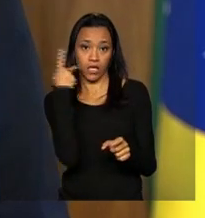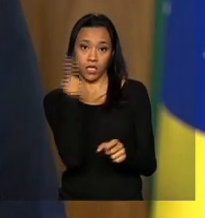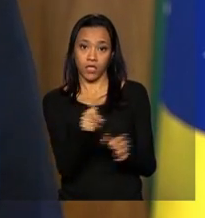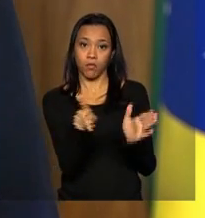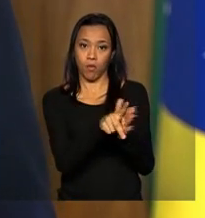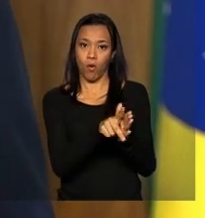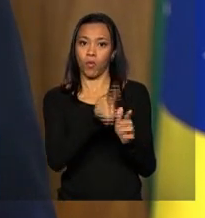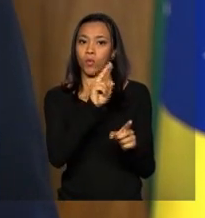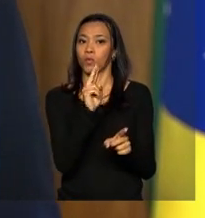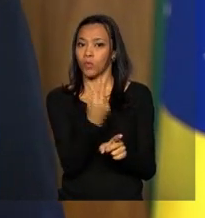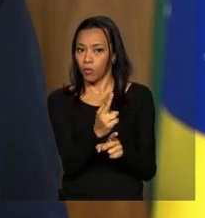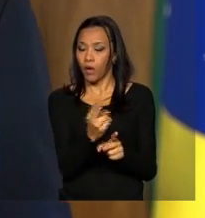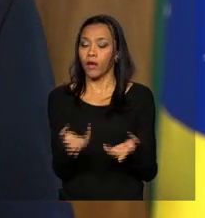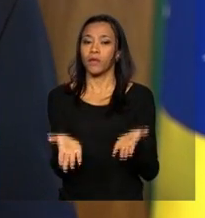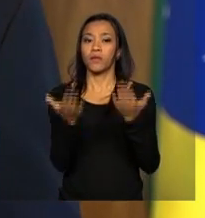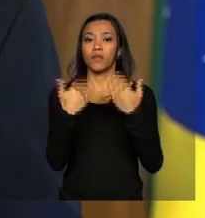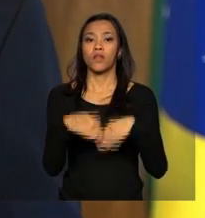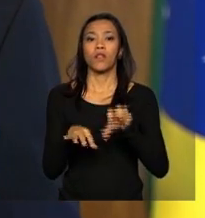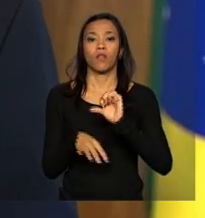Nove,